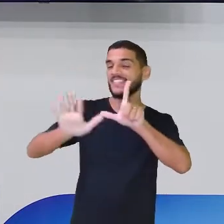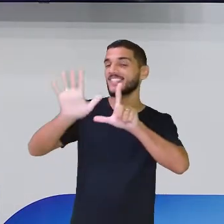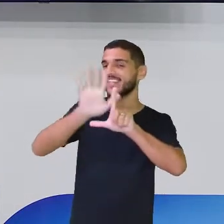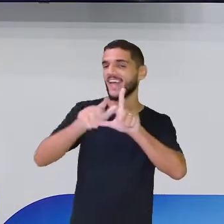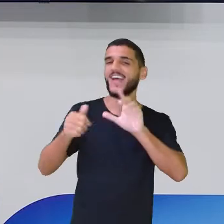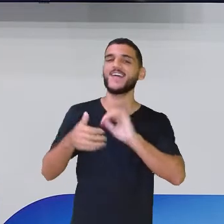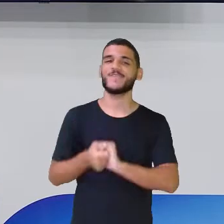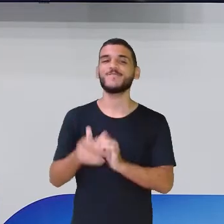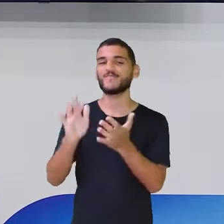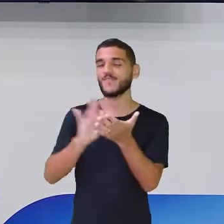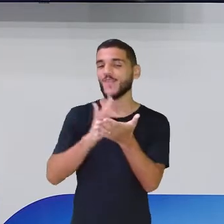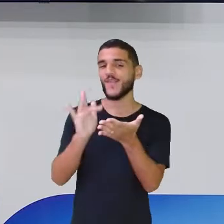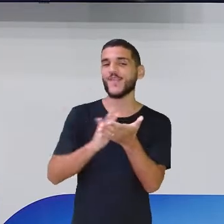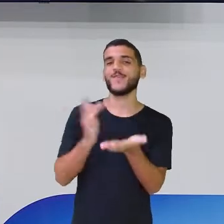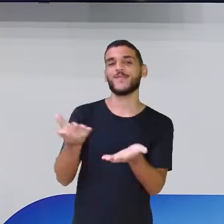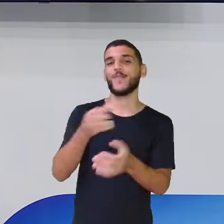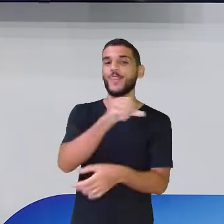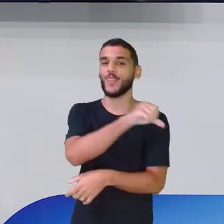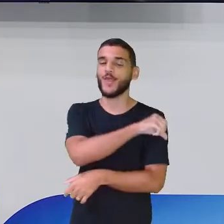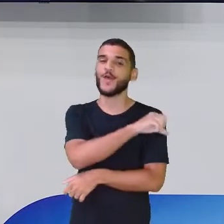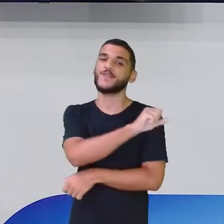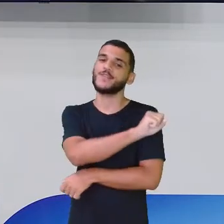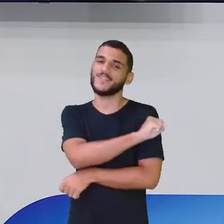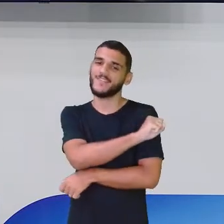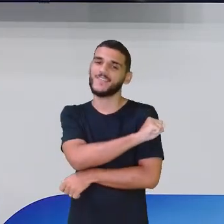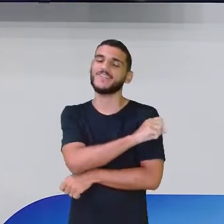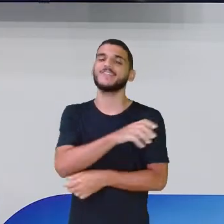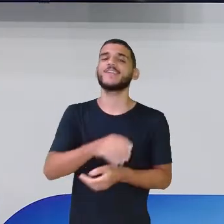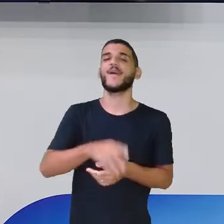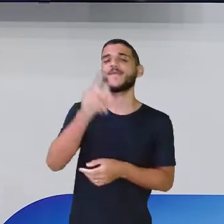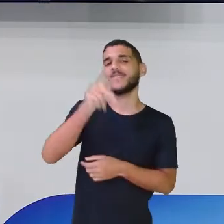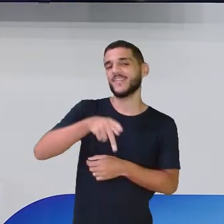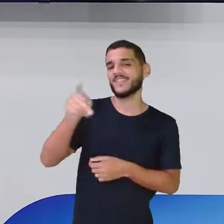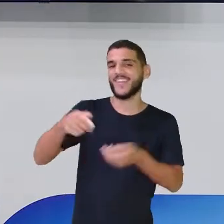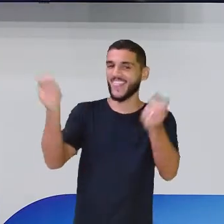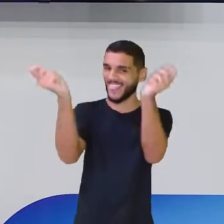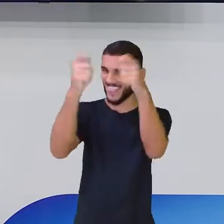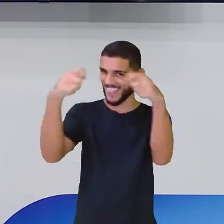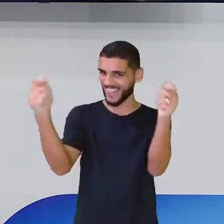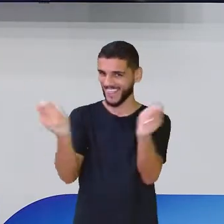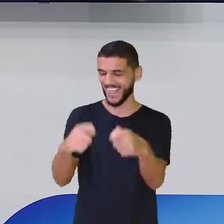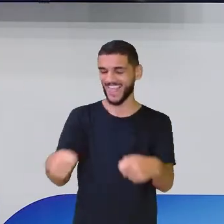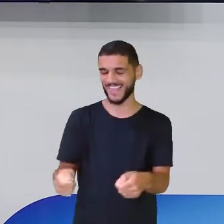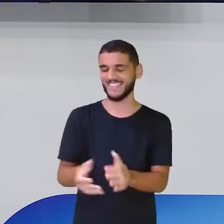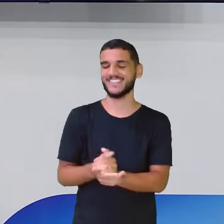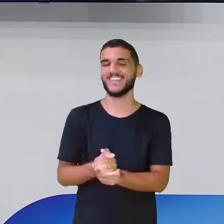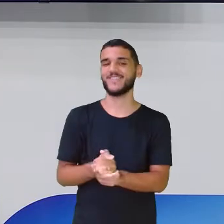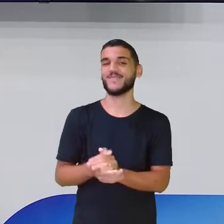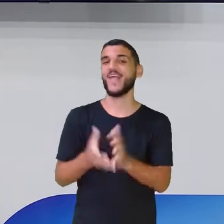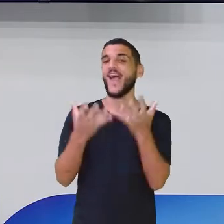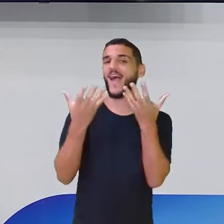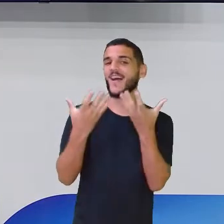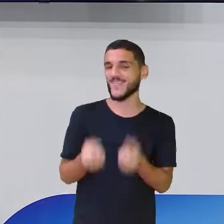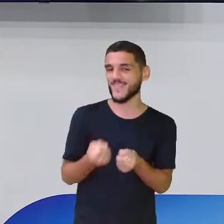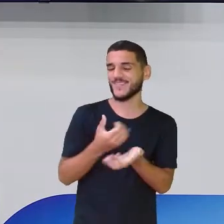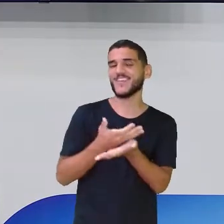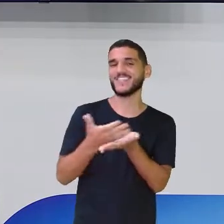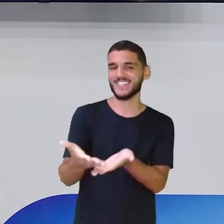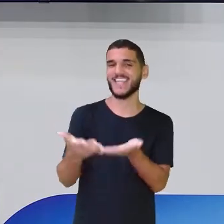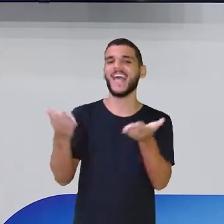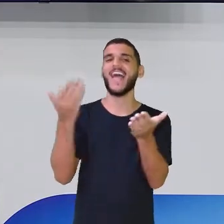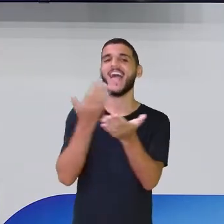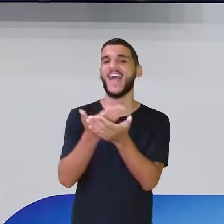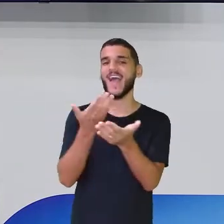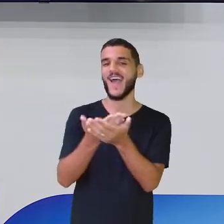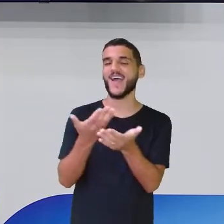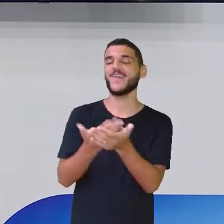do nono e oitavo ano, professora de arte. Então vamos começar nossa aula hoje, a gente vai falar hoje